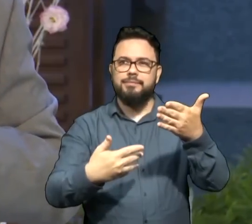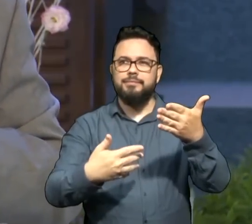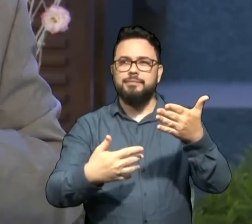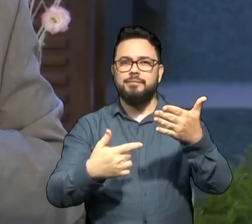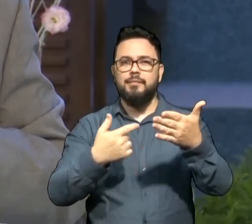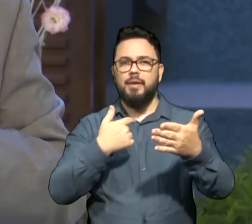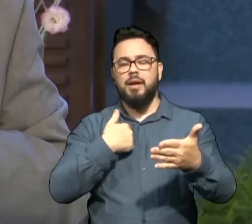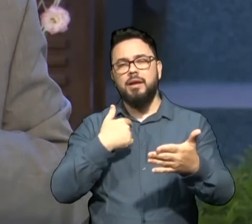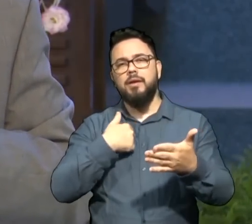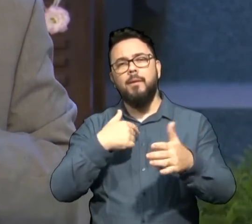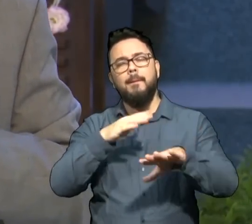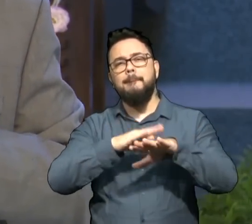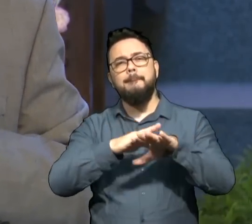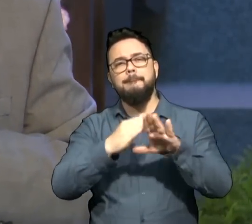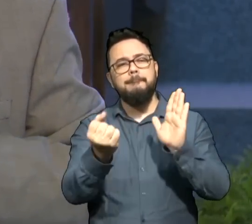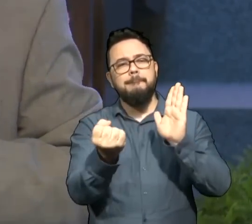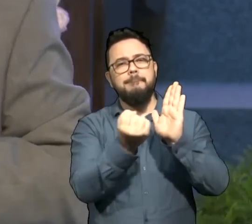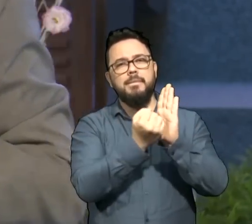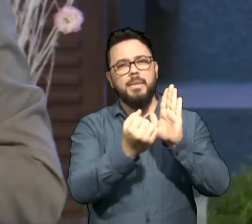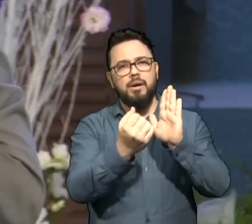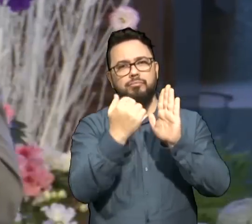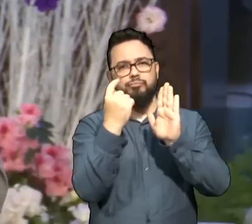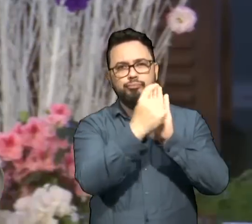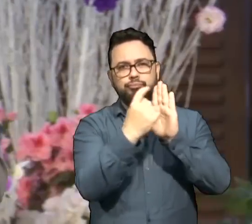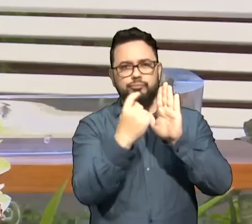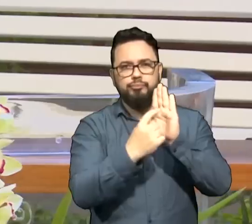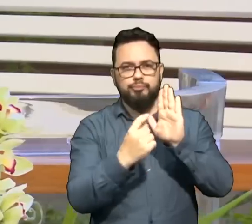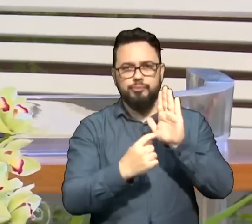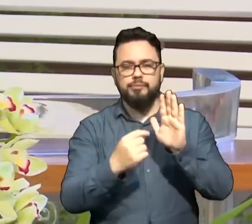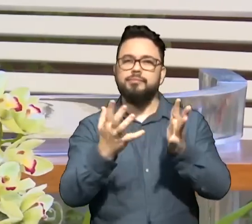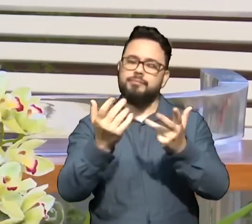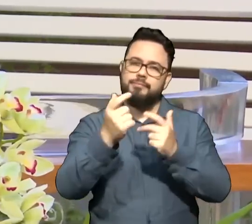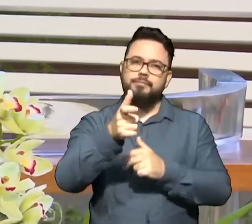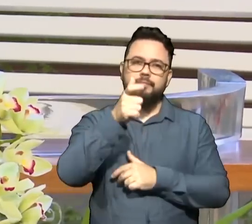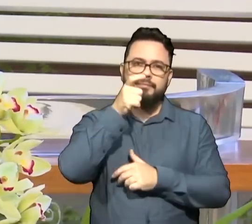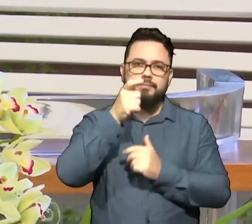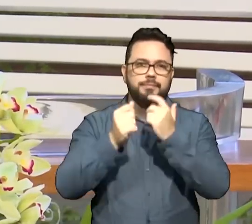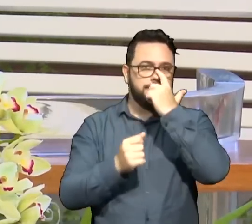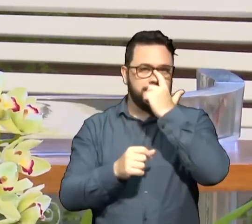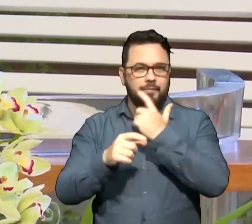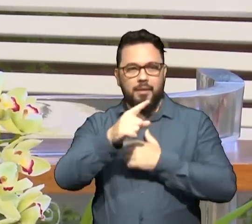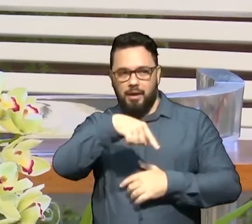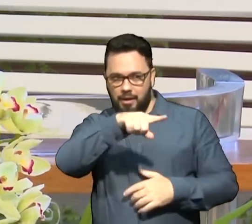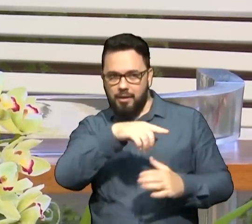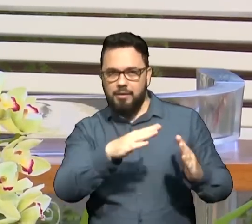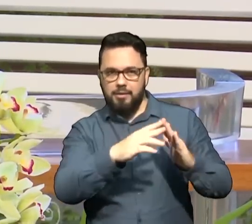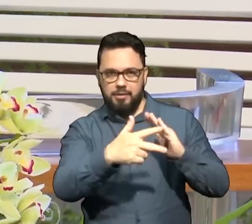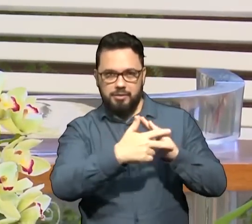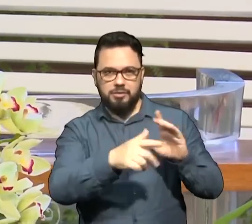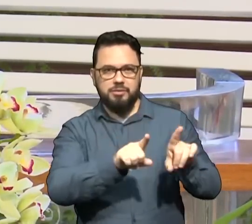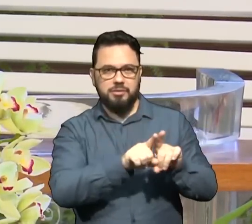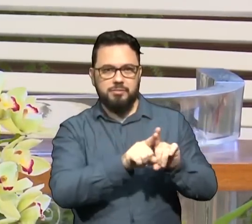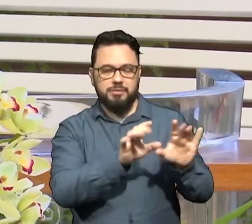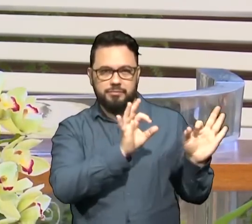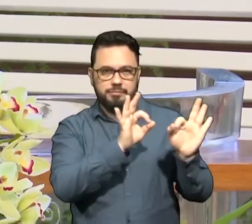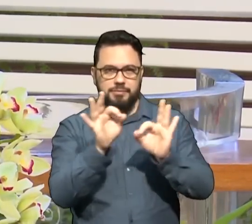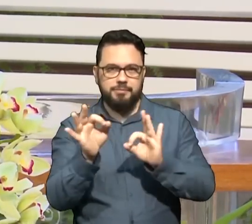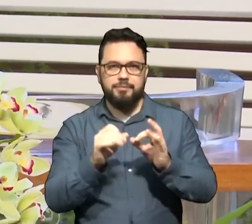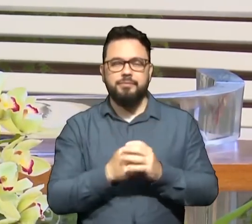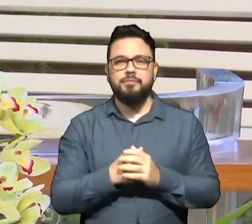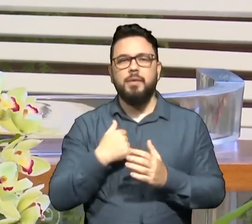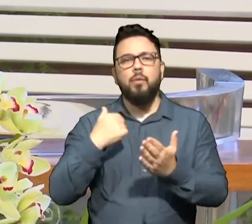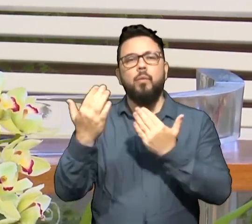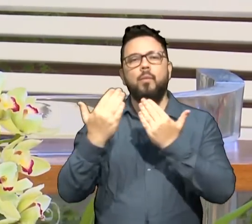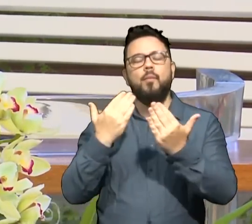propósito Deixei marcado algumas passagens tá bem acompanhe com a gente aí e quem está aqui na igreja vai acompanhando também se eu comparar o evangelho de